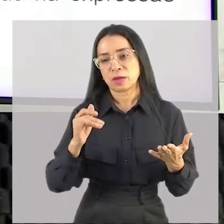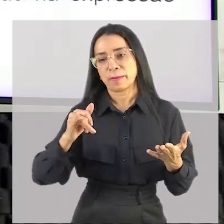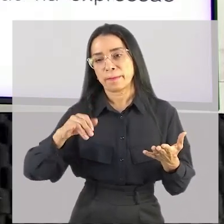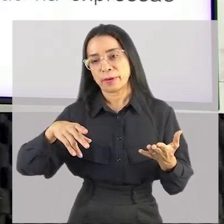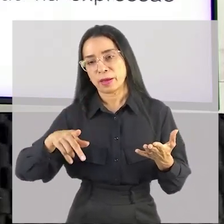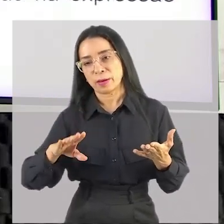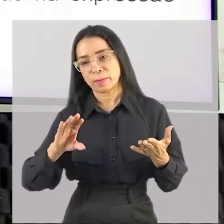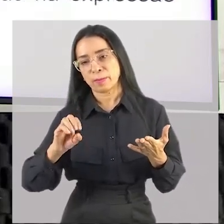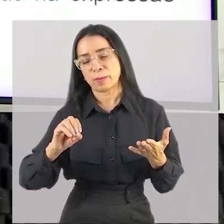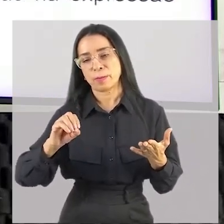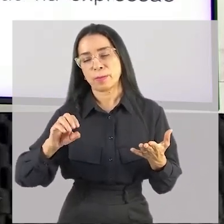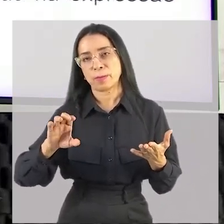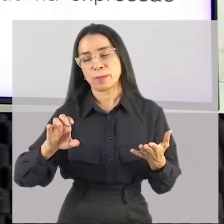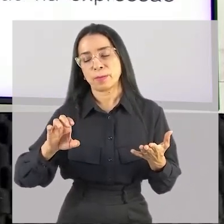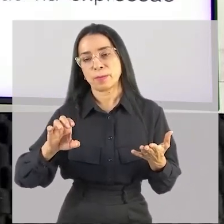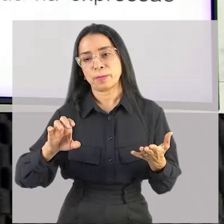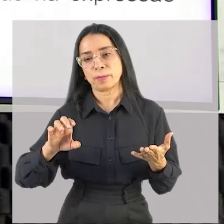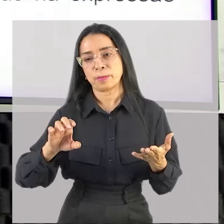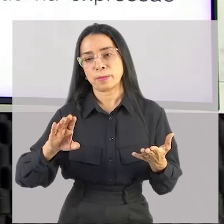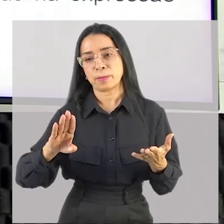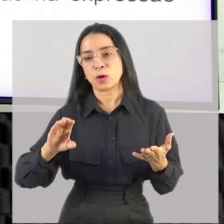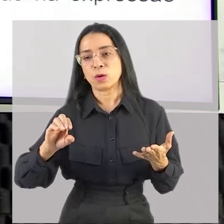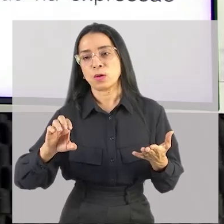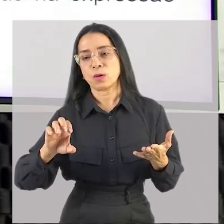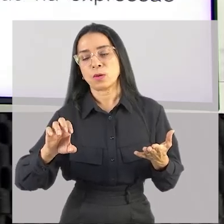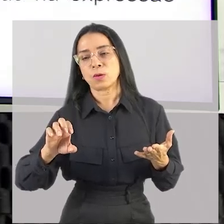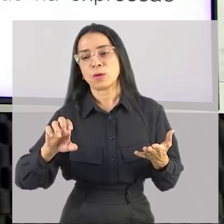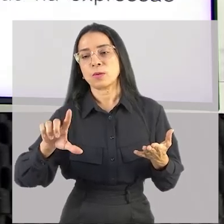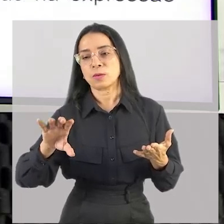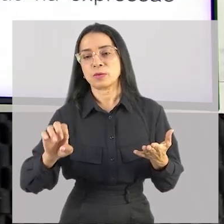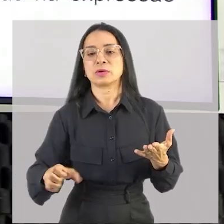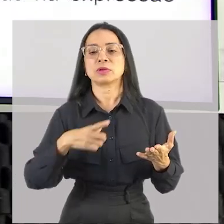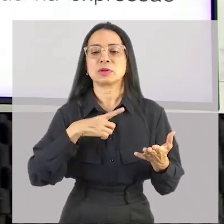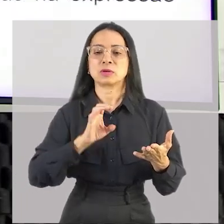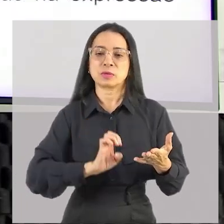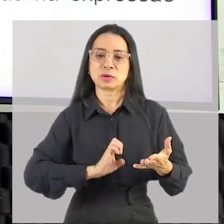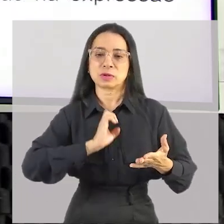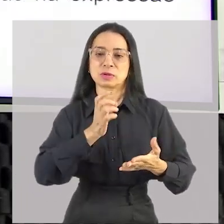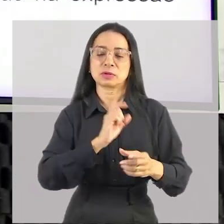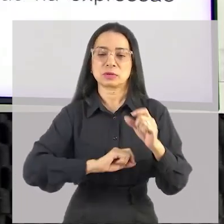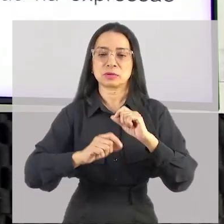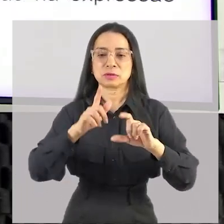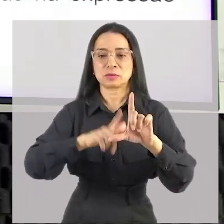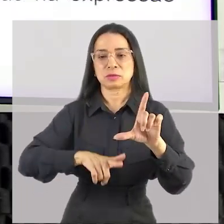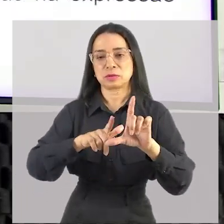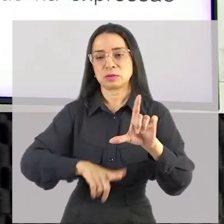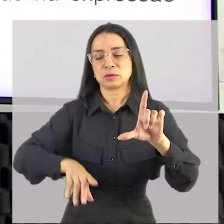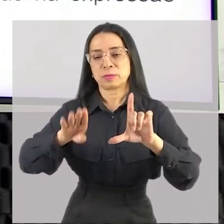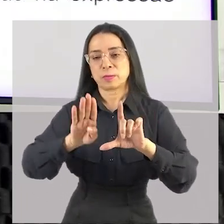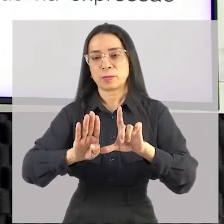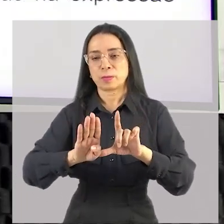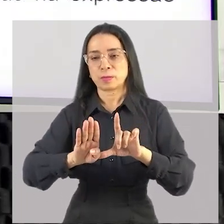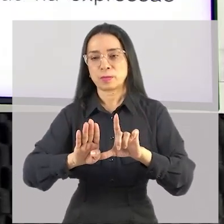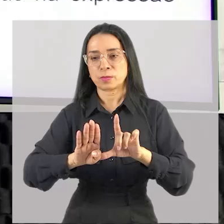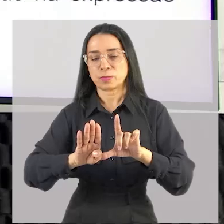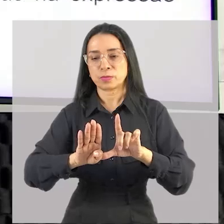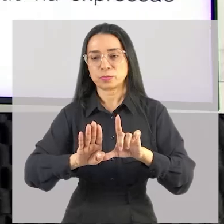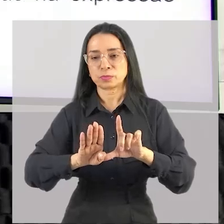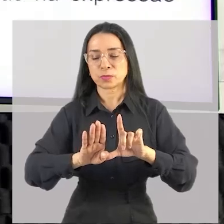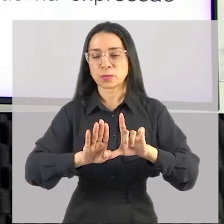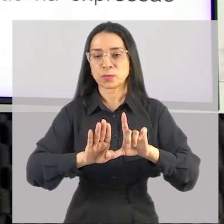com o exagero, explorando uma reprodução natural com intensificação na expressão interjetiva.